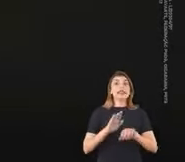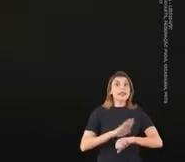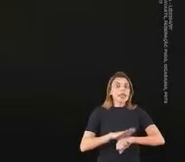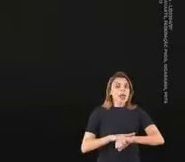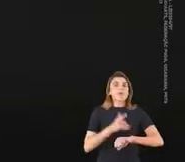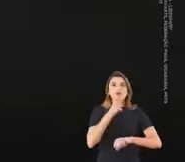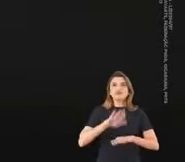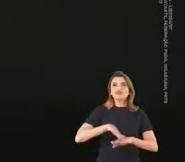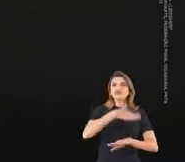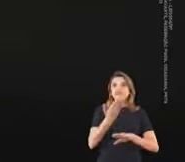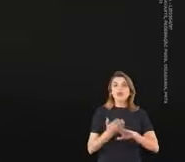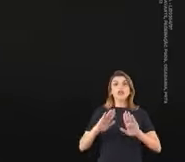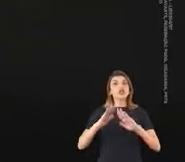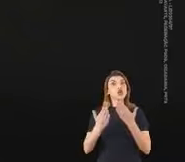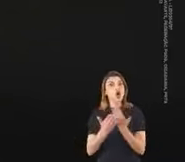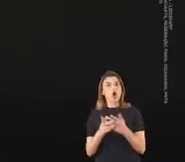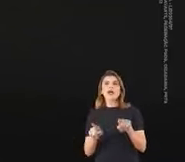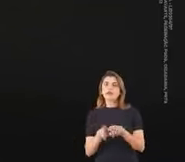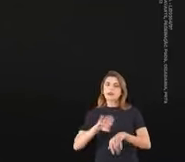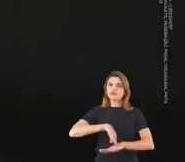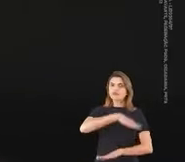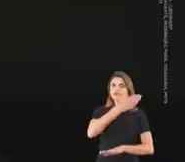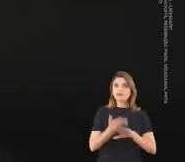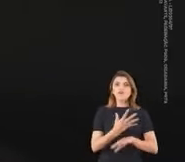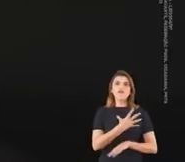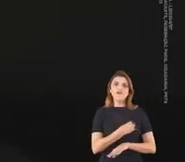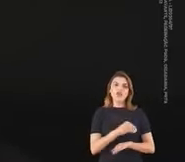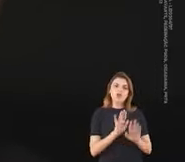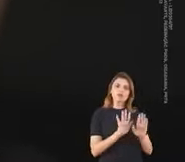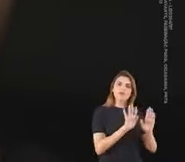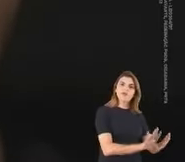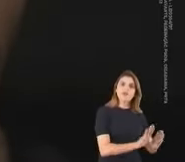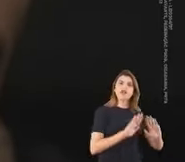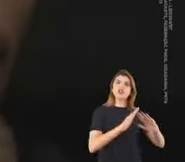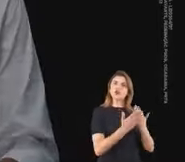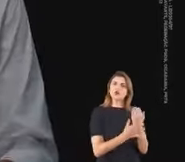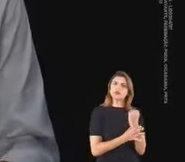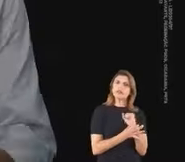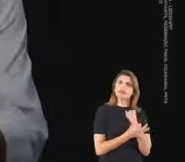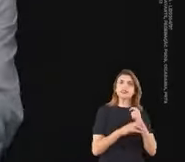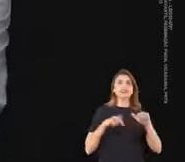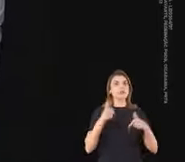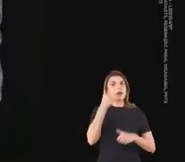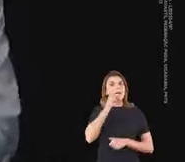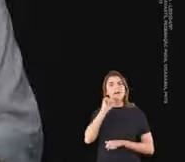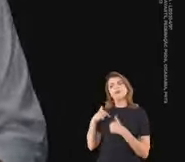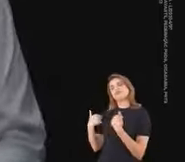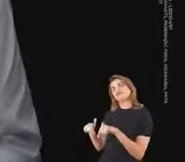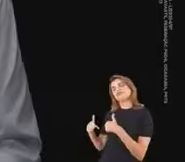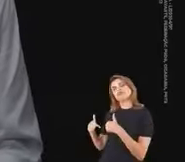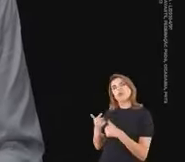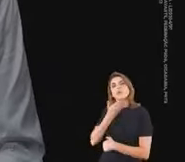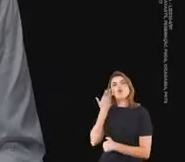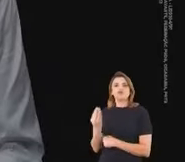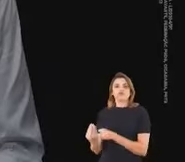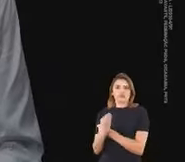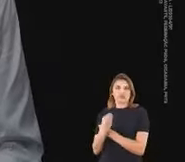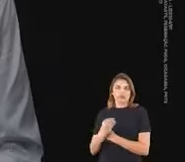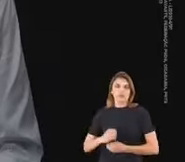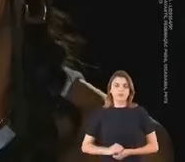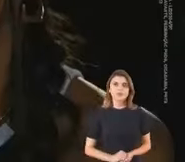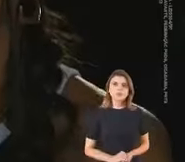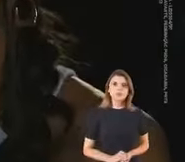como também vou colocar as escolas com tempo integral para as mães terem onde deixar os seus filhos em segurança e ir trabalhar para ganhar o seu pão de